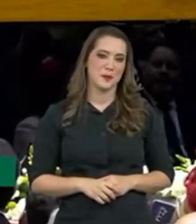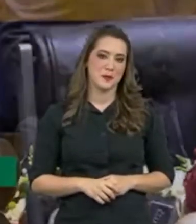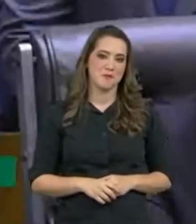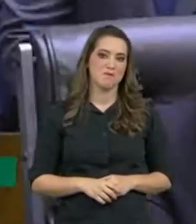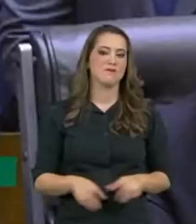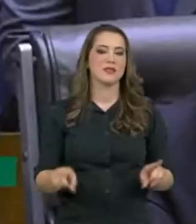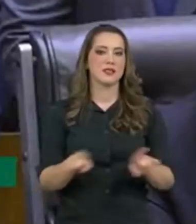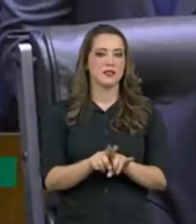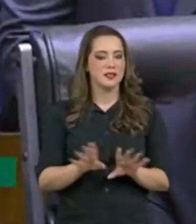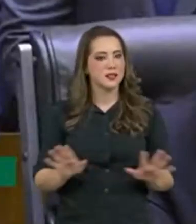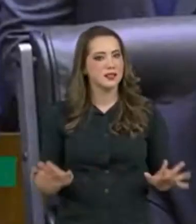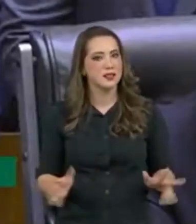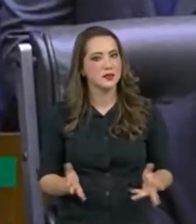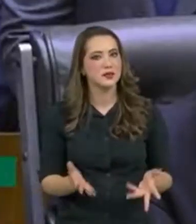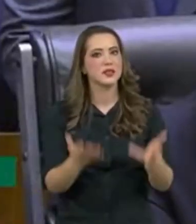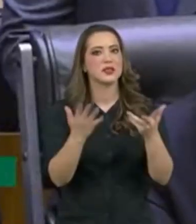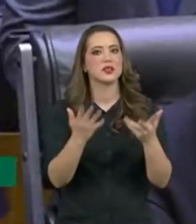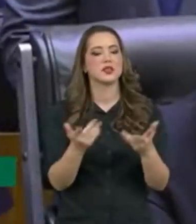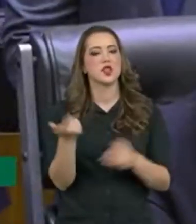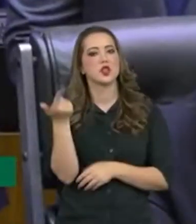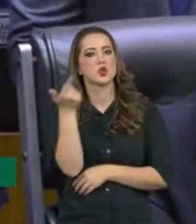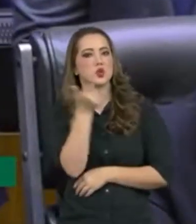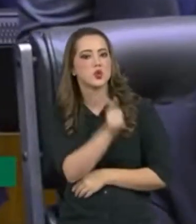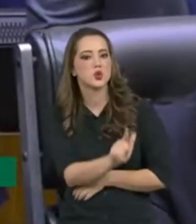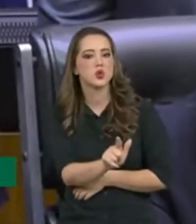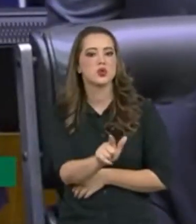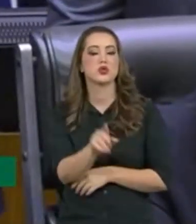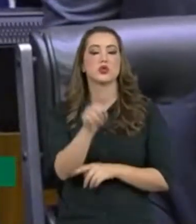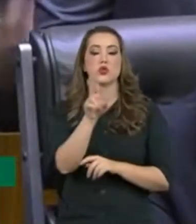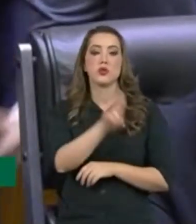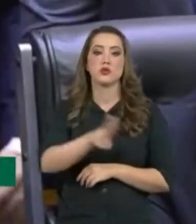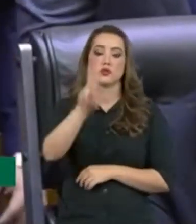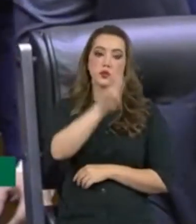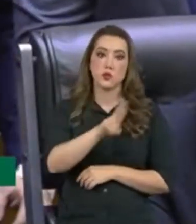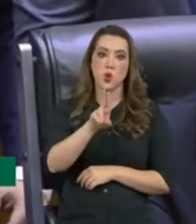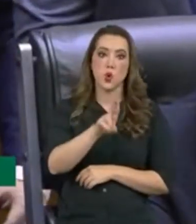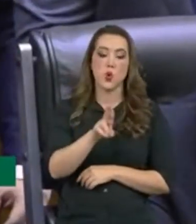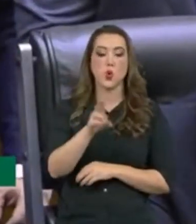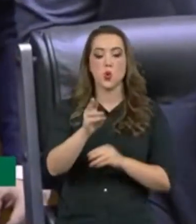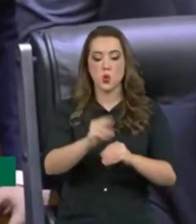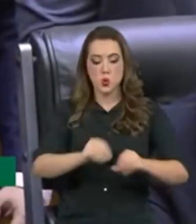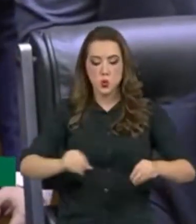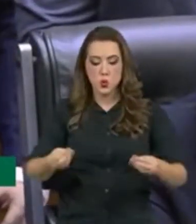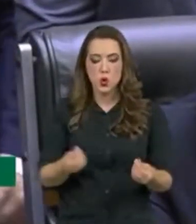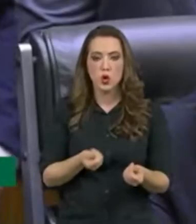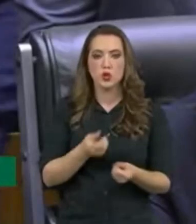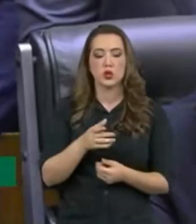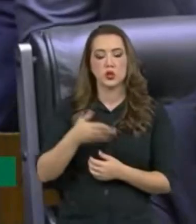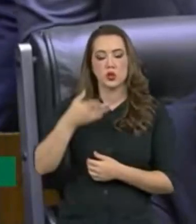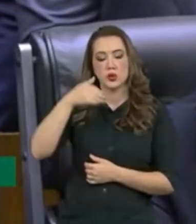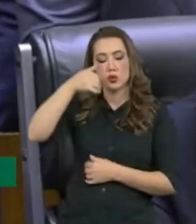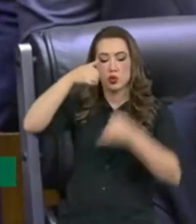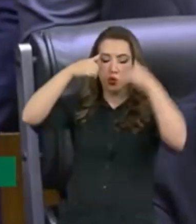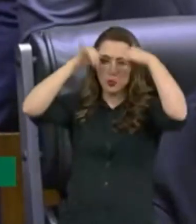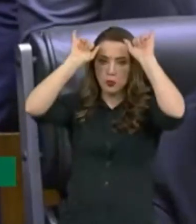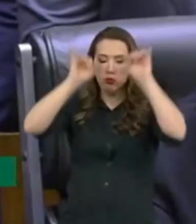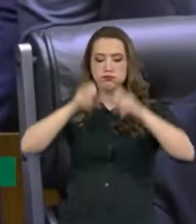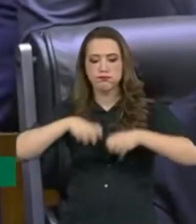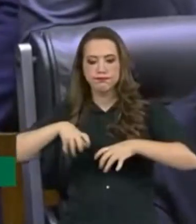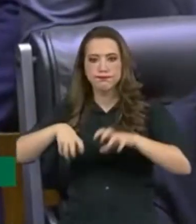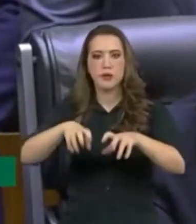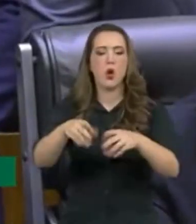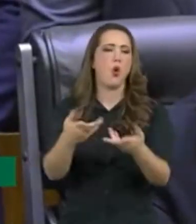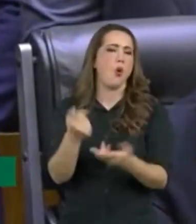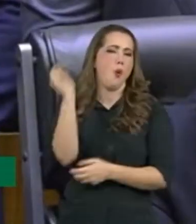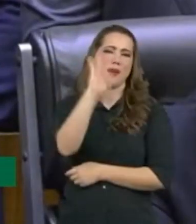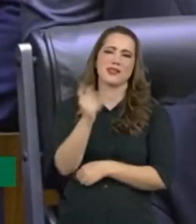Além de estimular o reaproveitamento de pastagens degradadas, o Brasil não precisa desmatar para